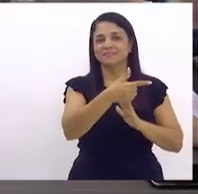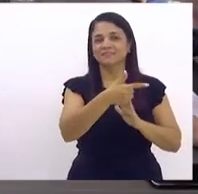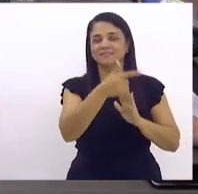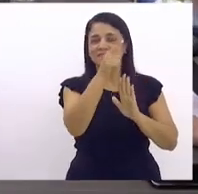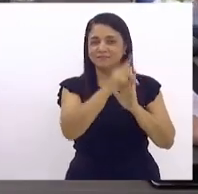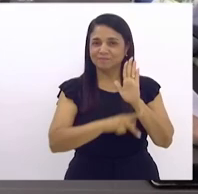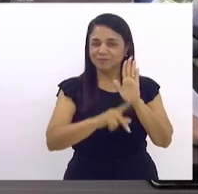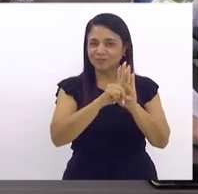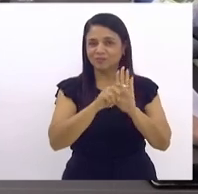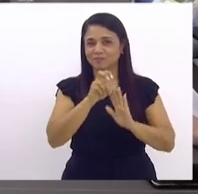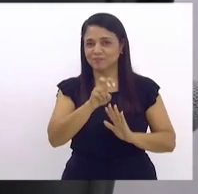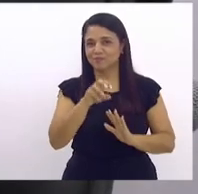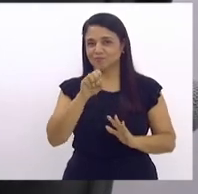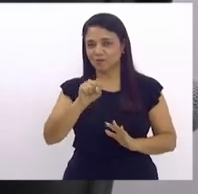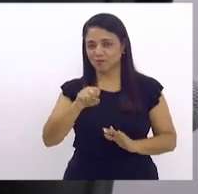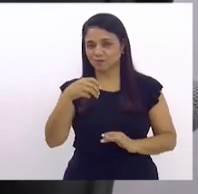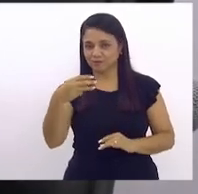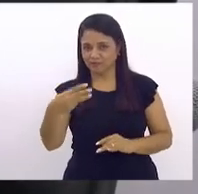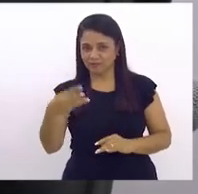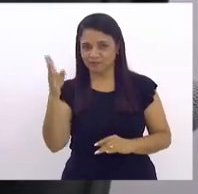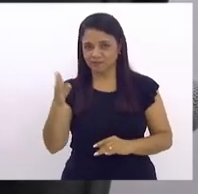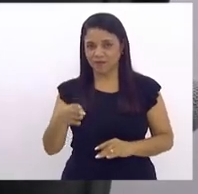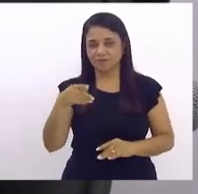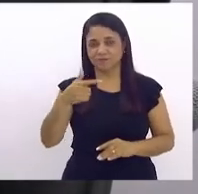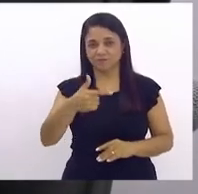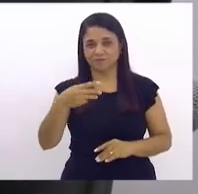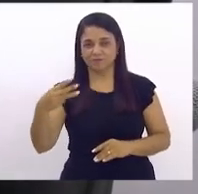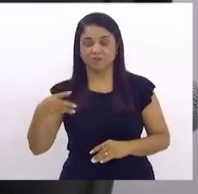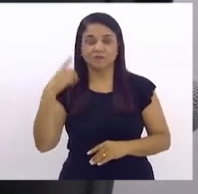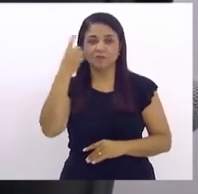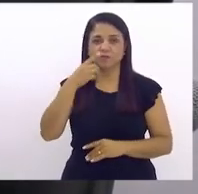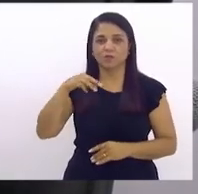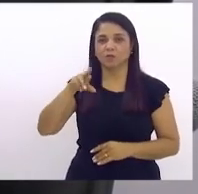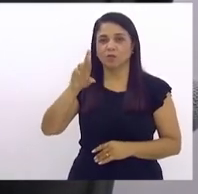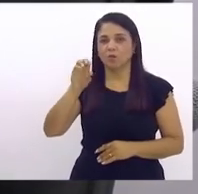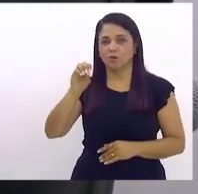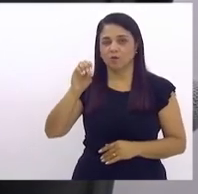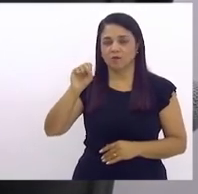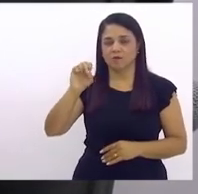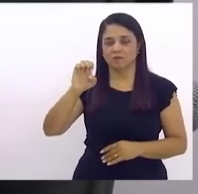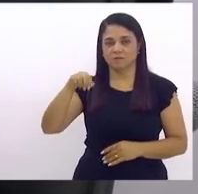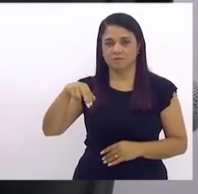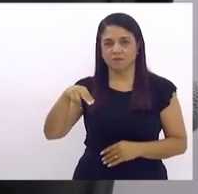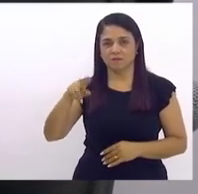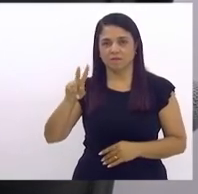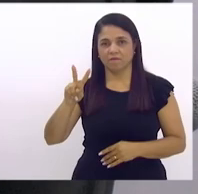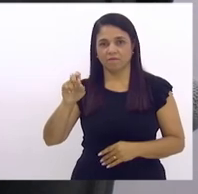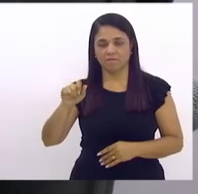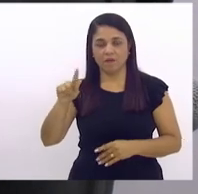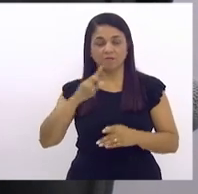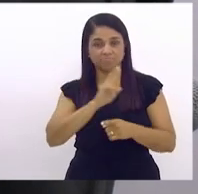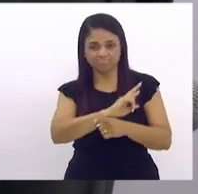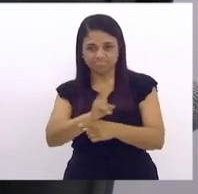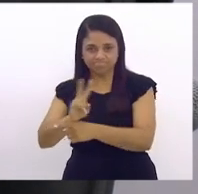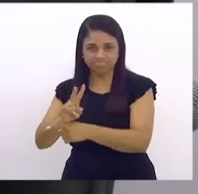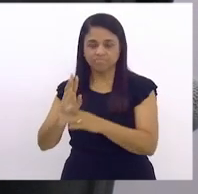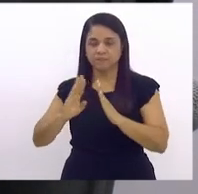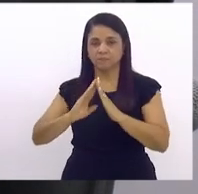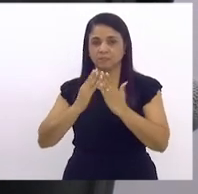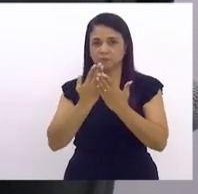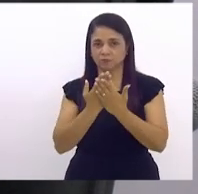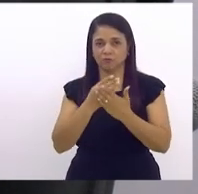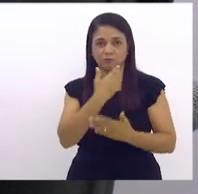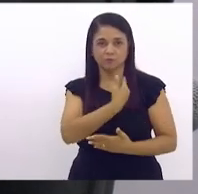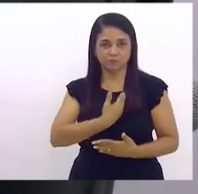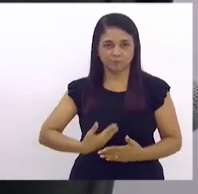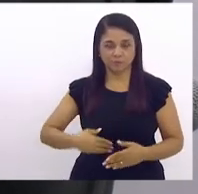Projeto de lei 583 de 23, de autoria do deputado Rosenberg Reis, que determina a disponibilização de vigilantes em todas as escolas públicas